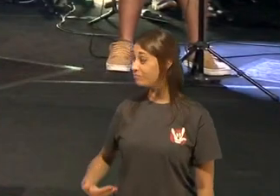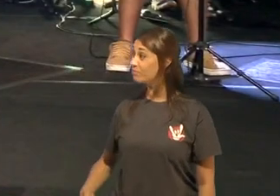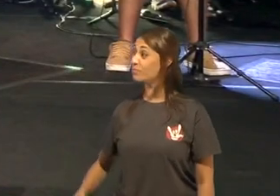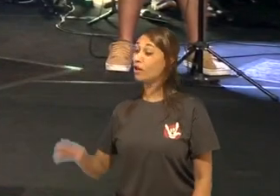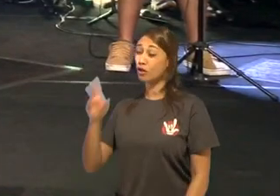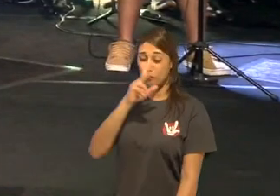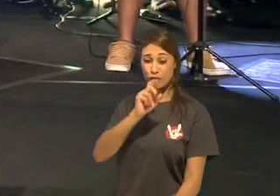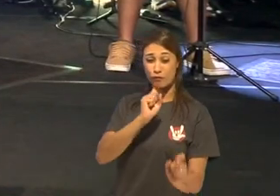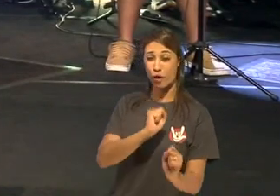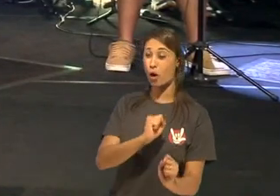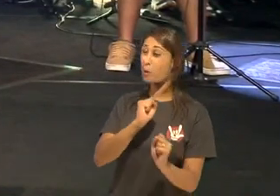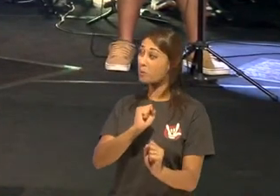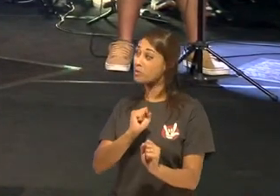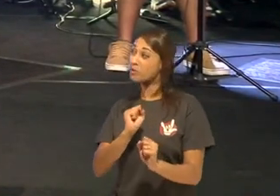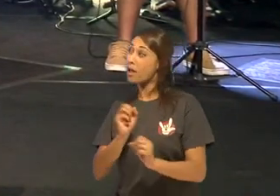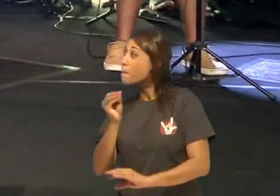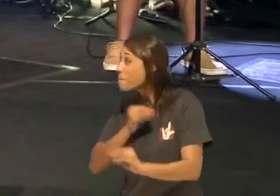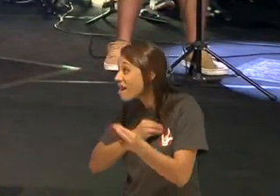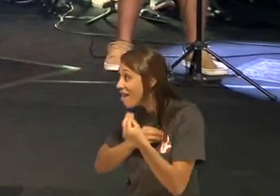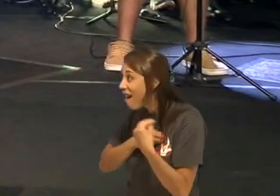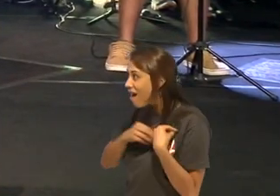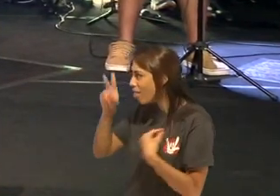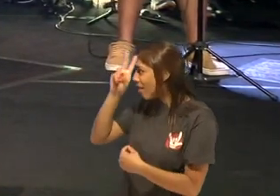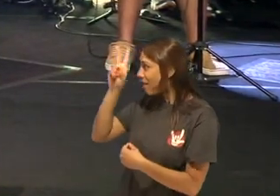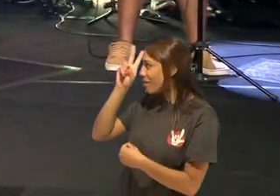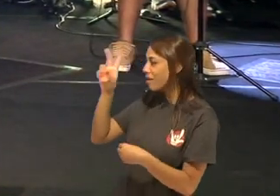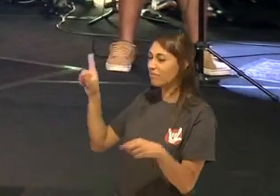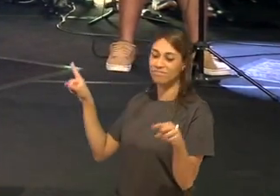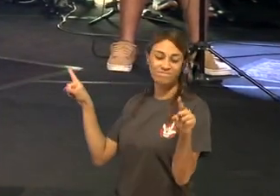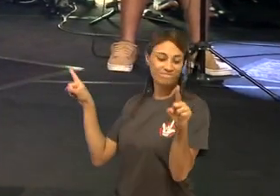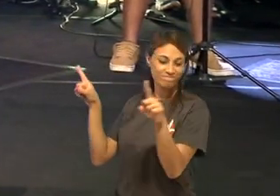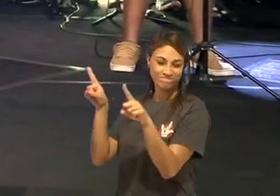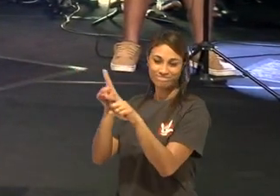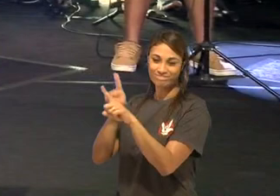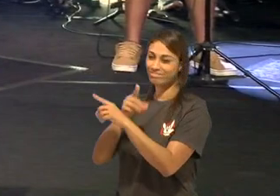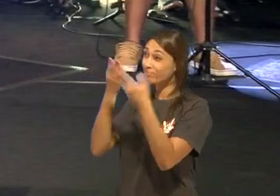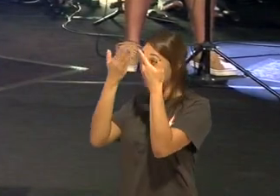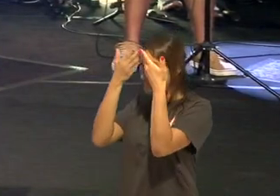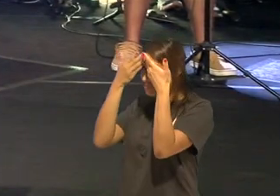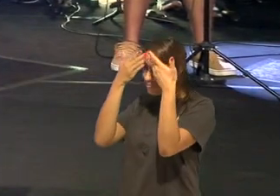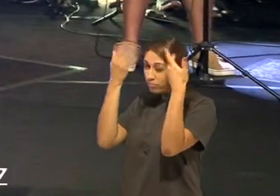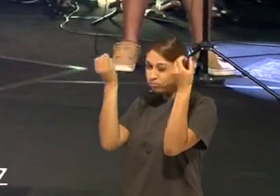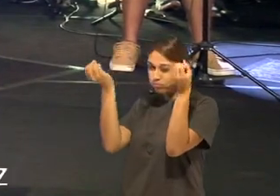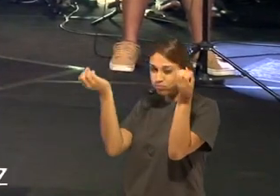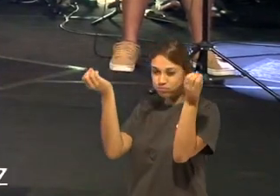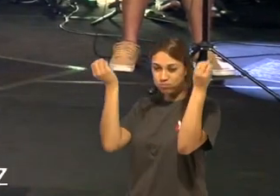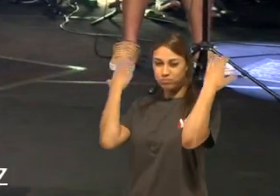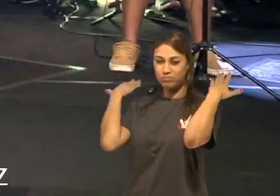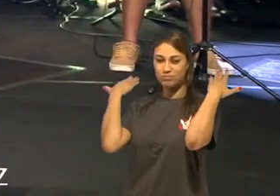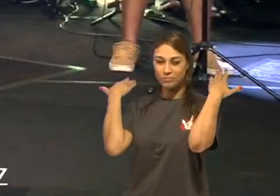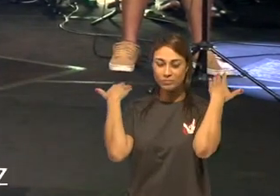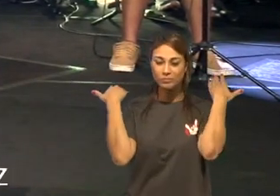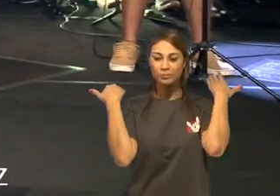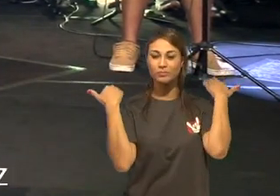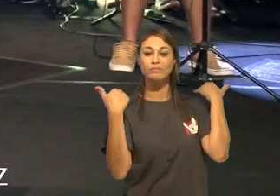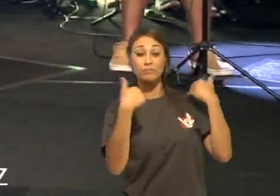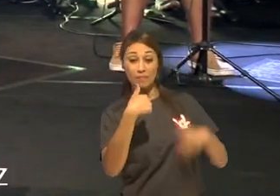Dos meus pecados já não lembras mais.